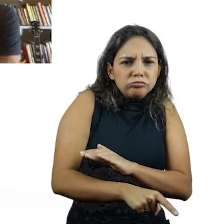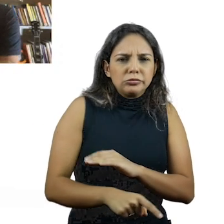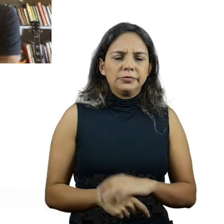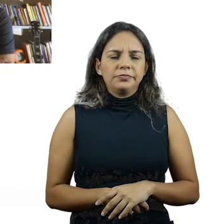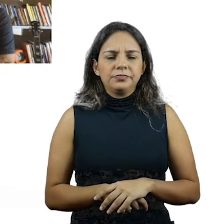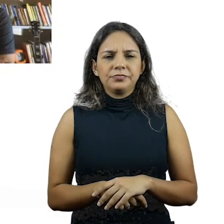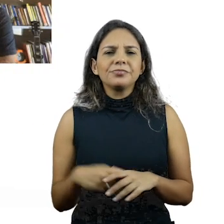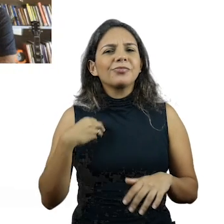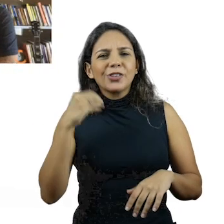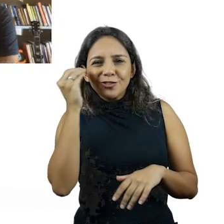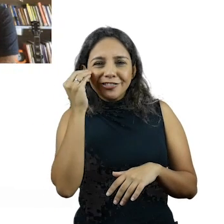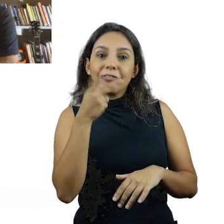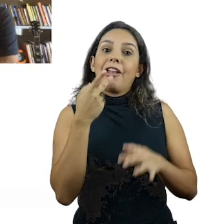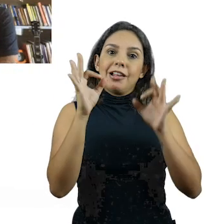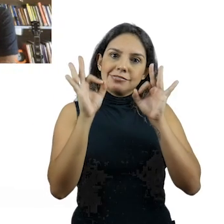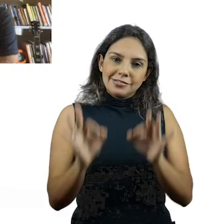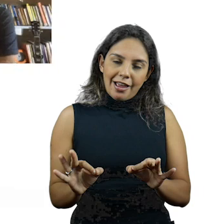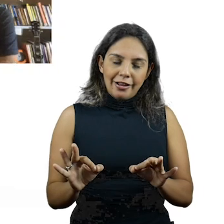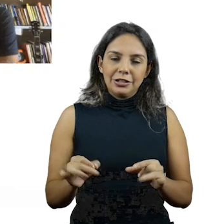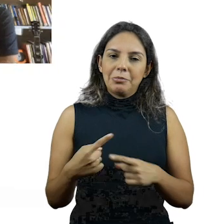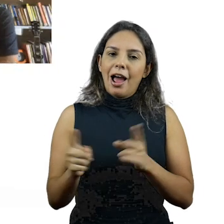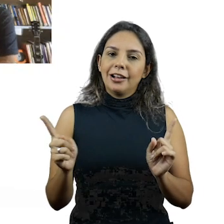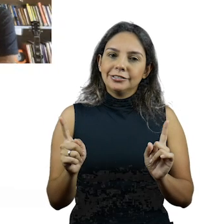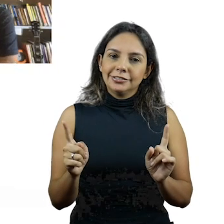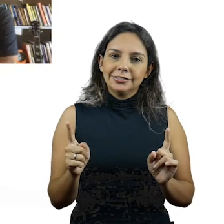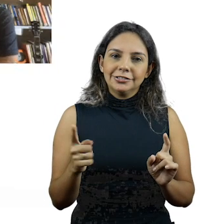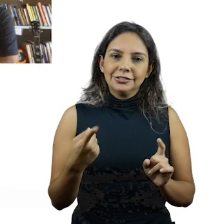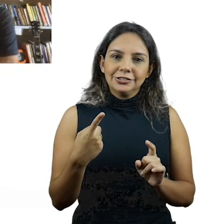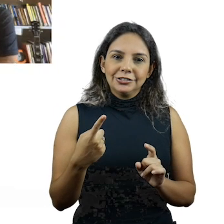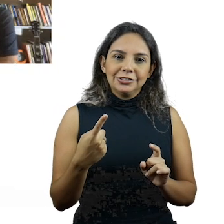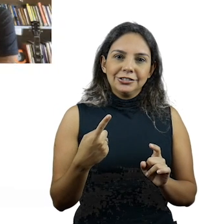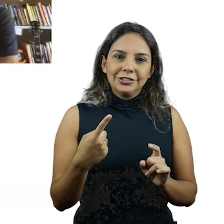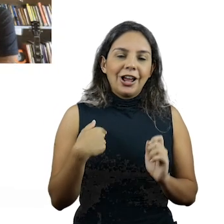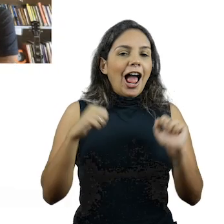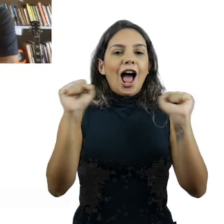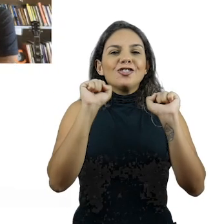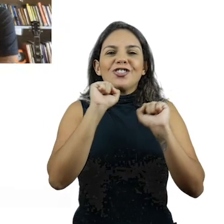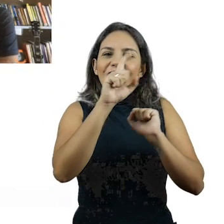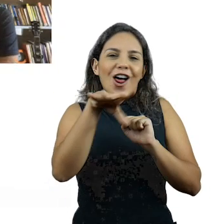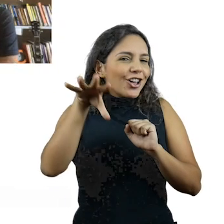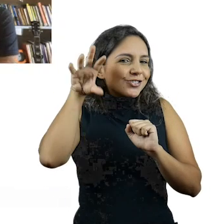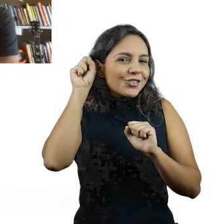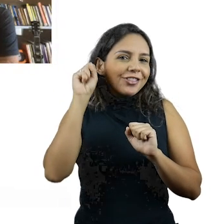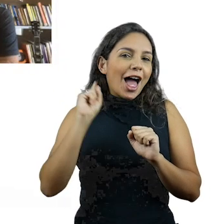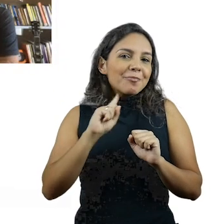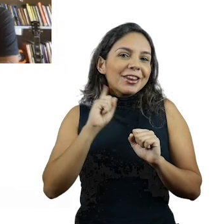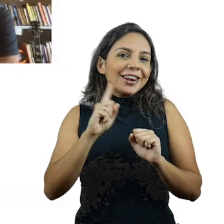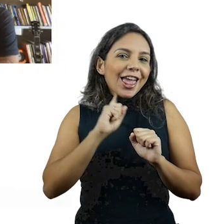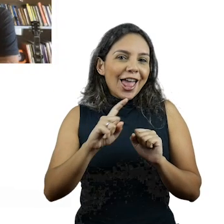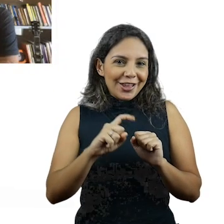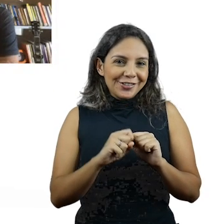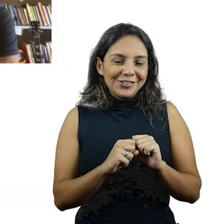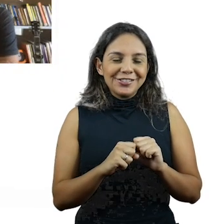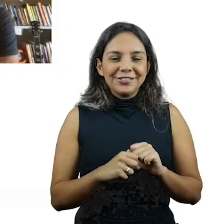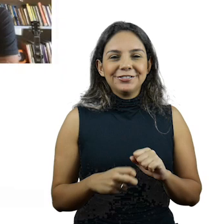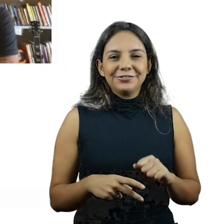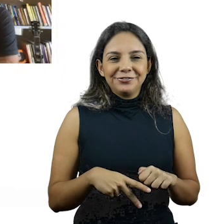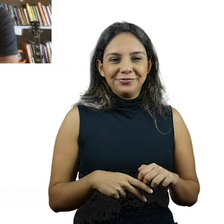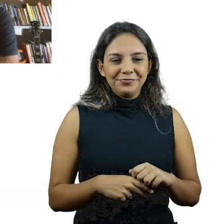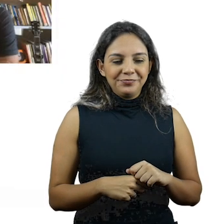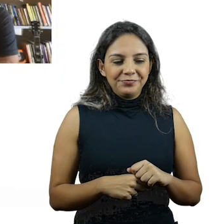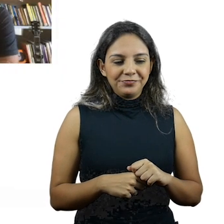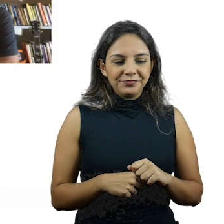falar direito aqui, Afonso, mas eu acho que eu adoro quando você manda o seu mineirês, aí eu me divirto bastante. Vamos lá, você,